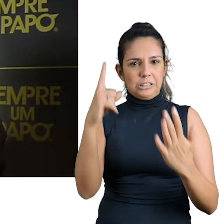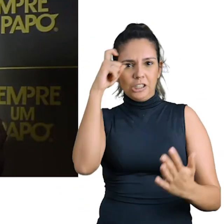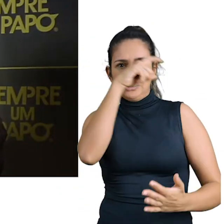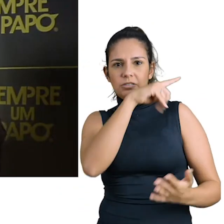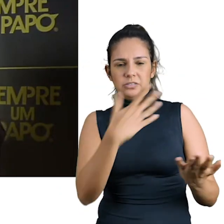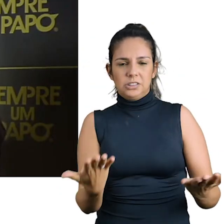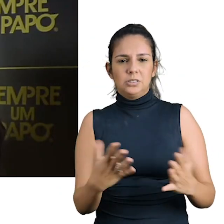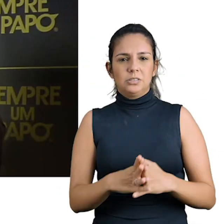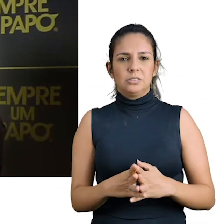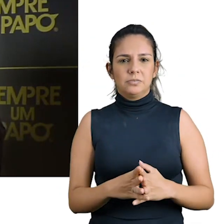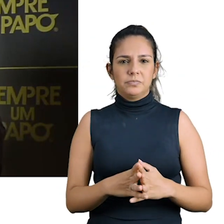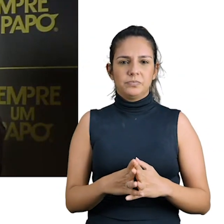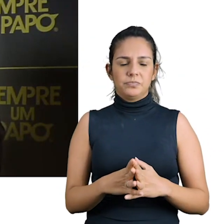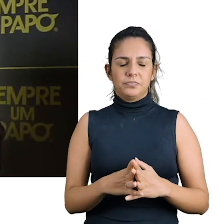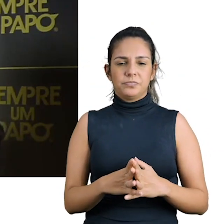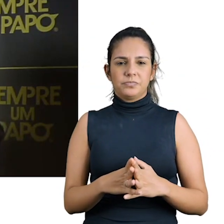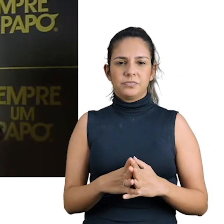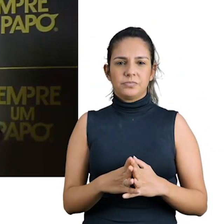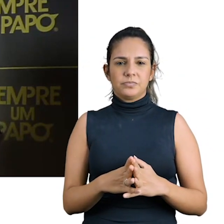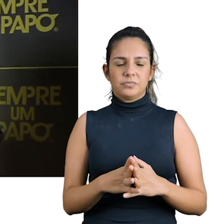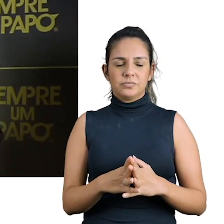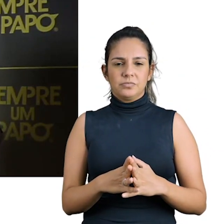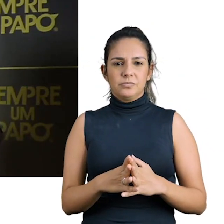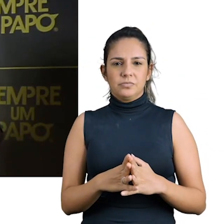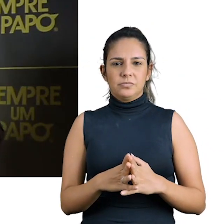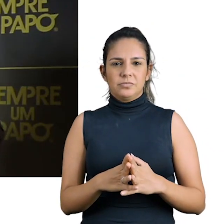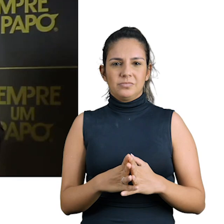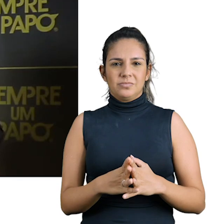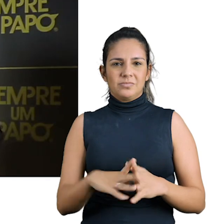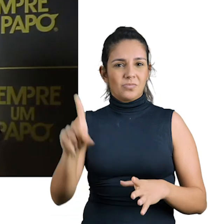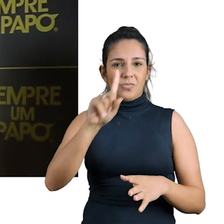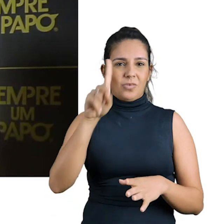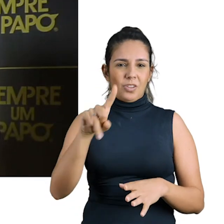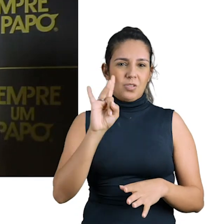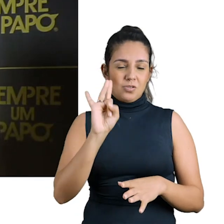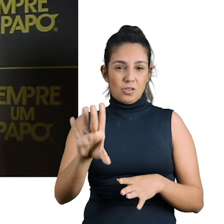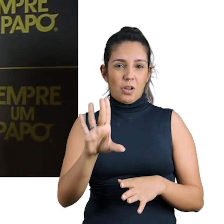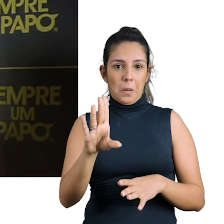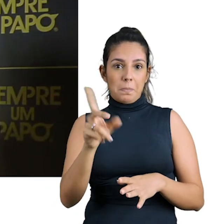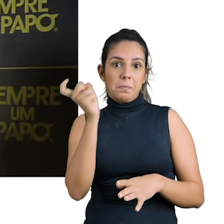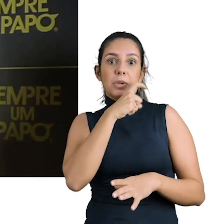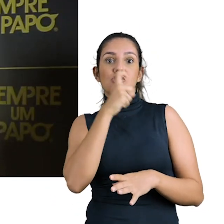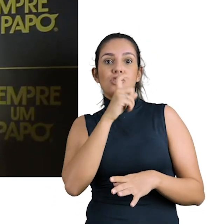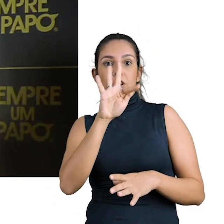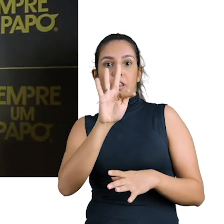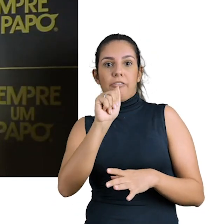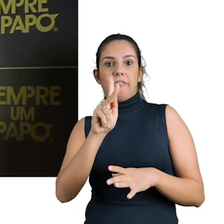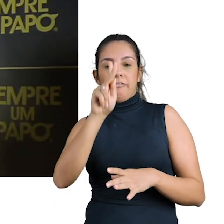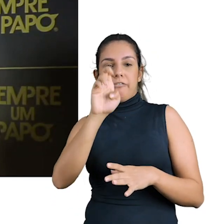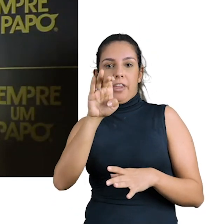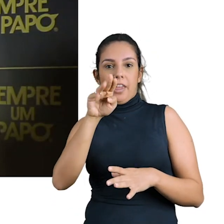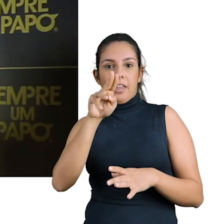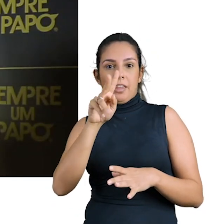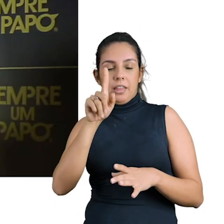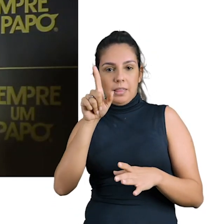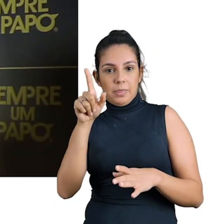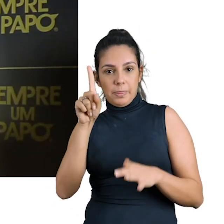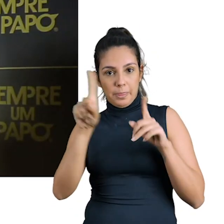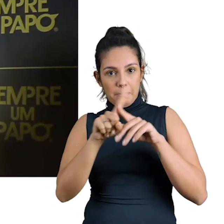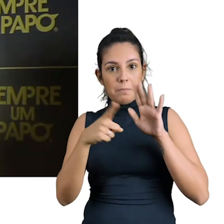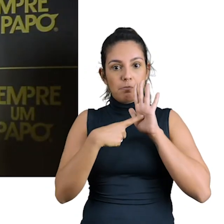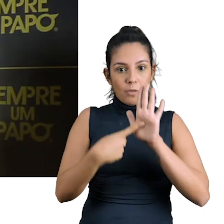ainda, esse que eu disse no início, não está sendo só fake news. A tecnologia está